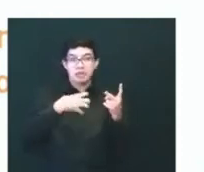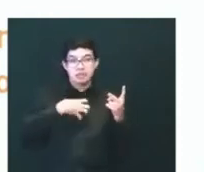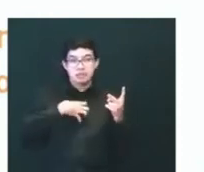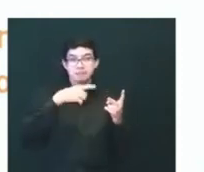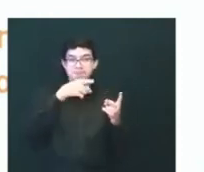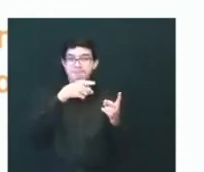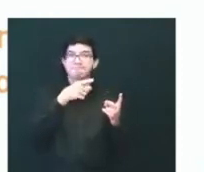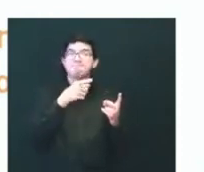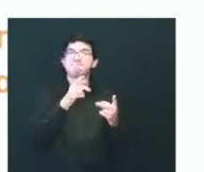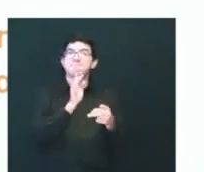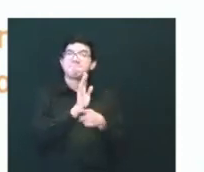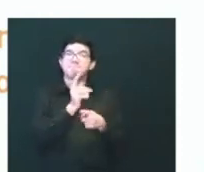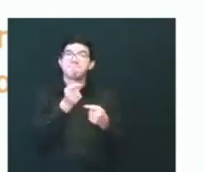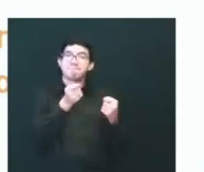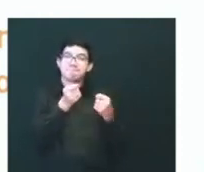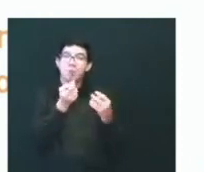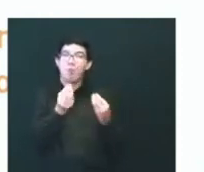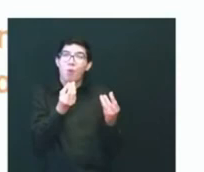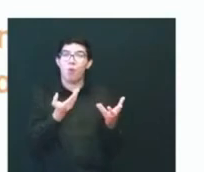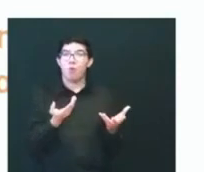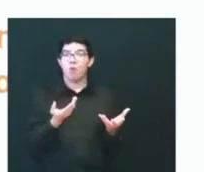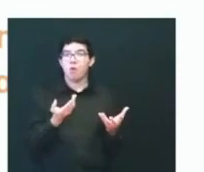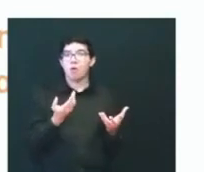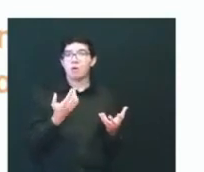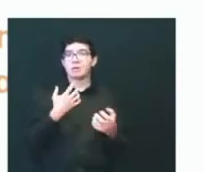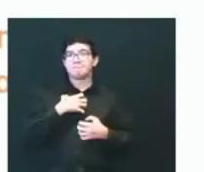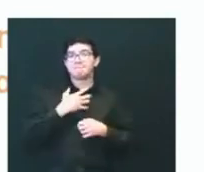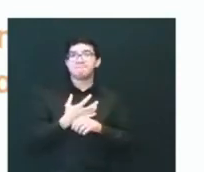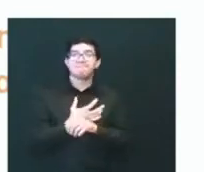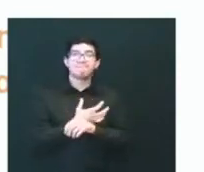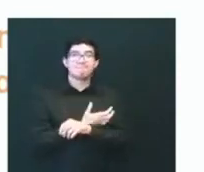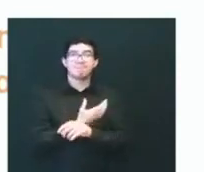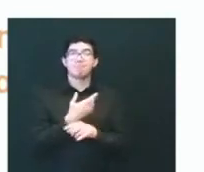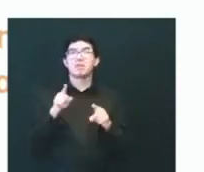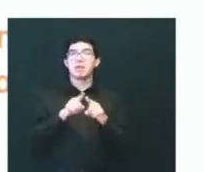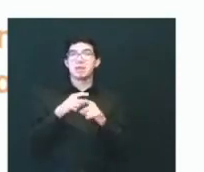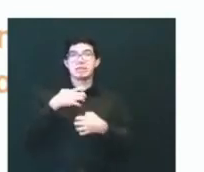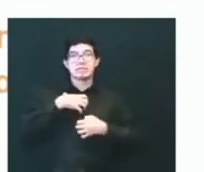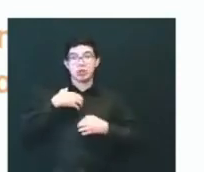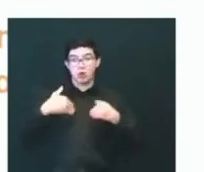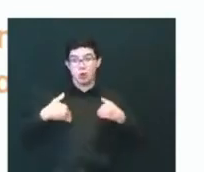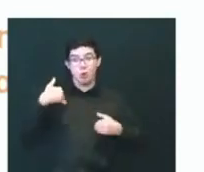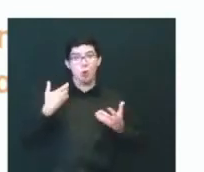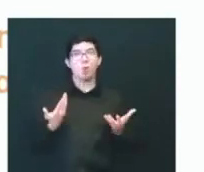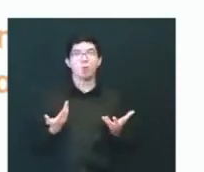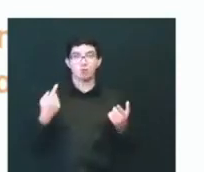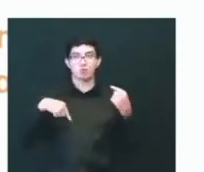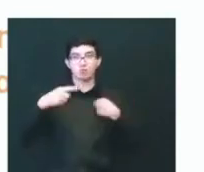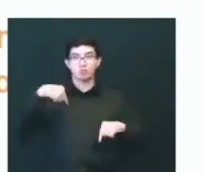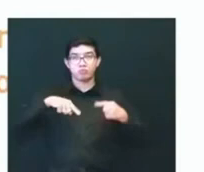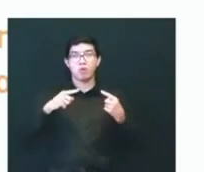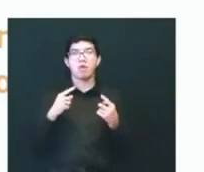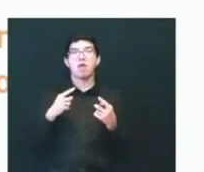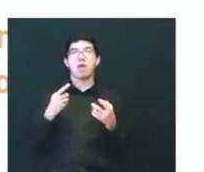aparecem, sintomas emocionais, ou então sintomas biológicos mesmo da alimentação, estimular